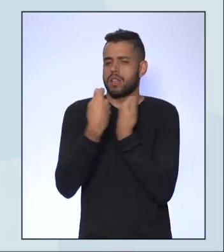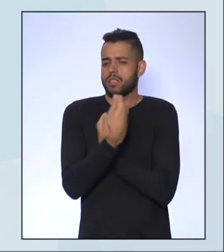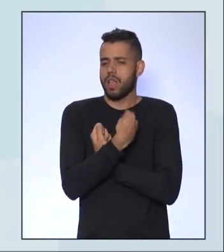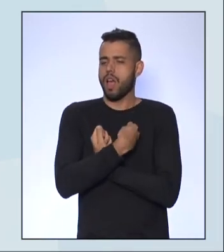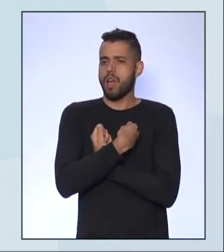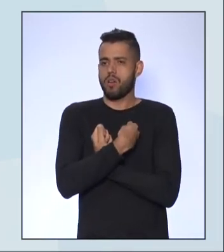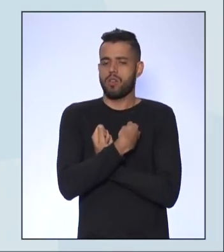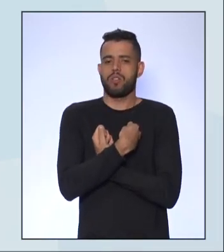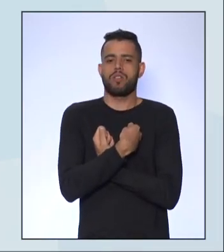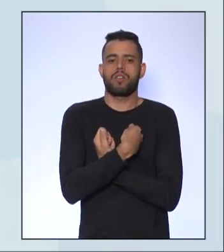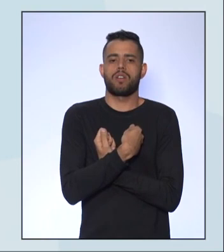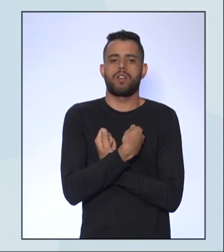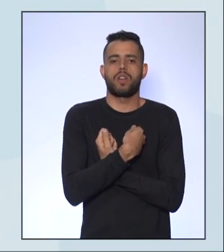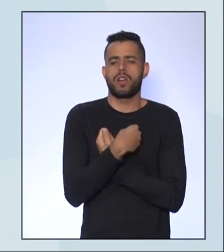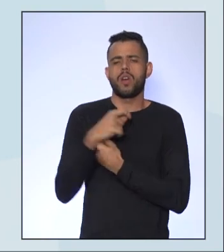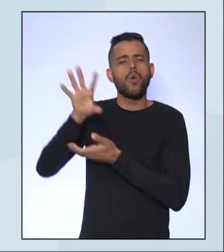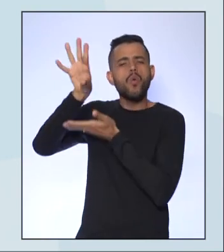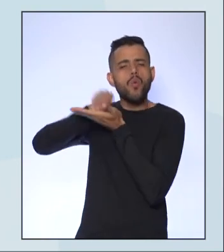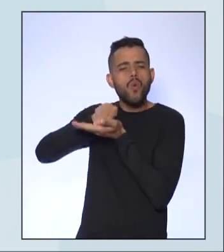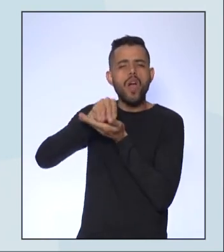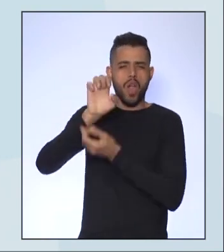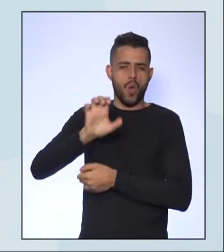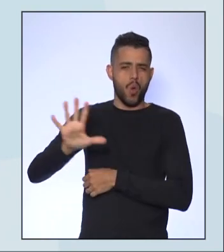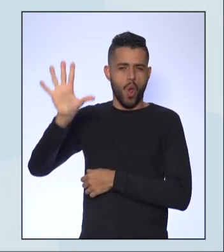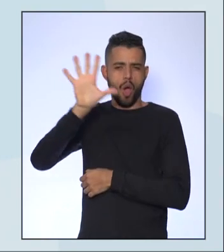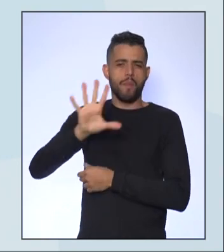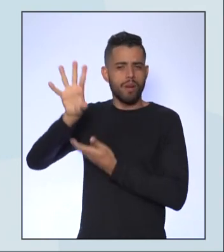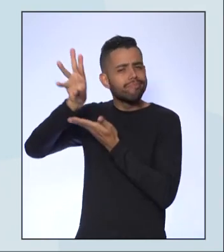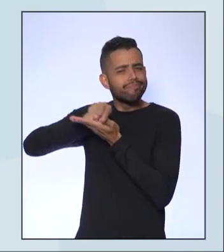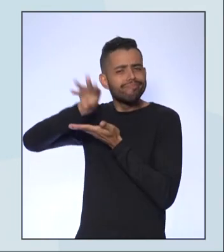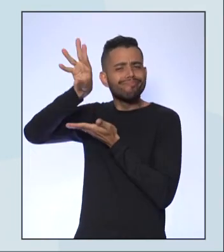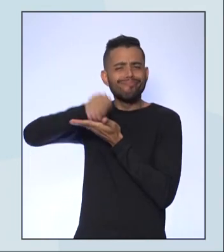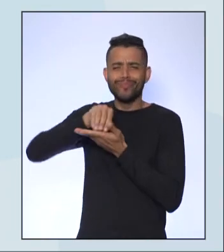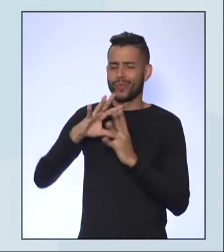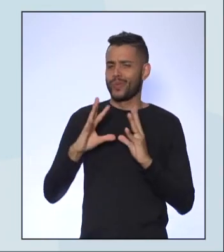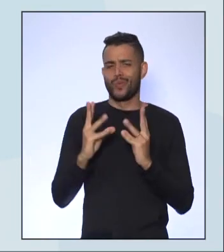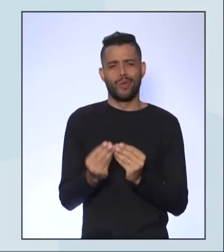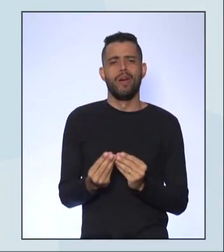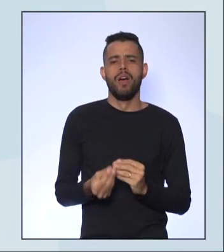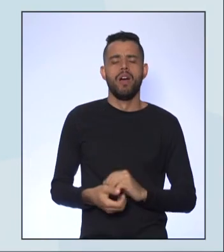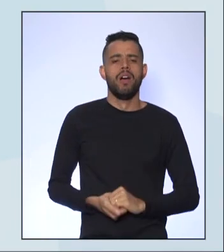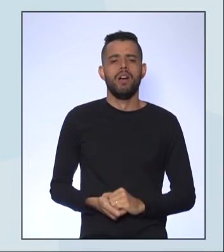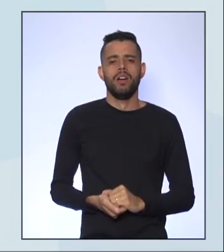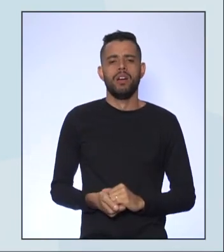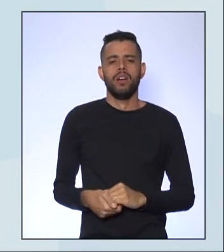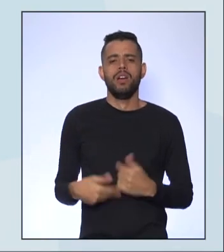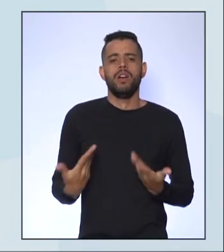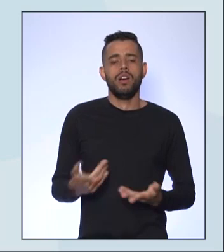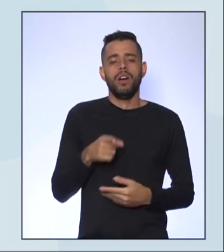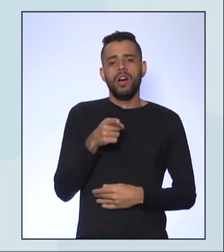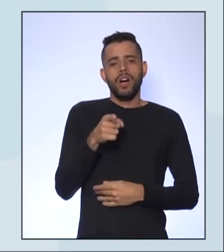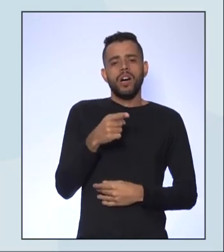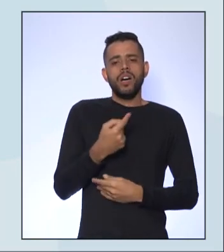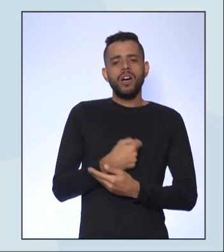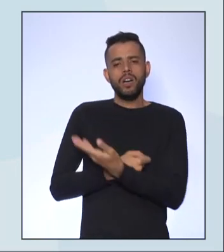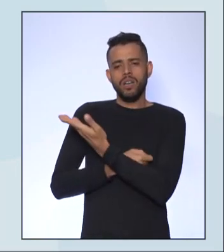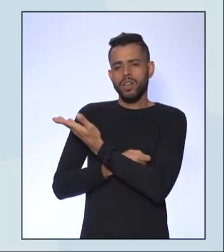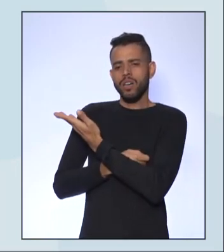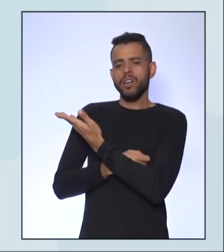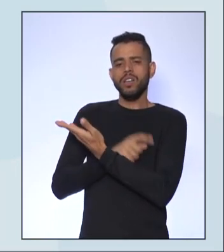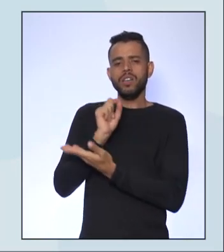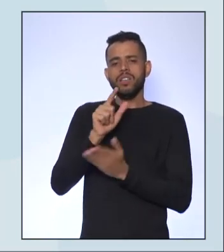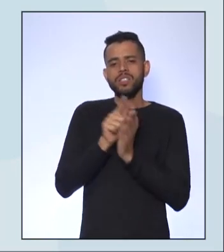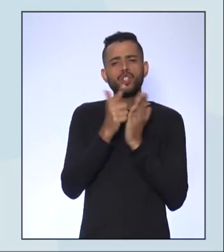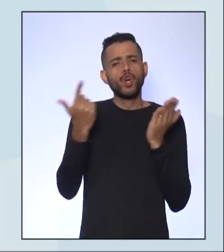casaco, era tudo representação europeia. Aqui, como eu estava falando da Europa, uma matéria de jornal,